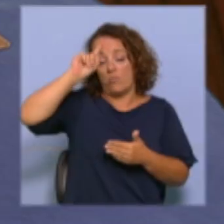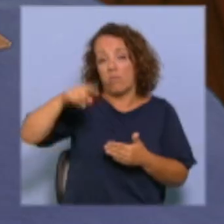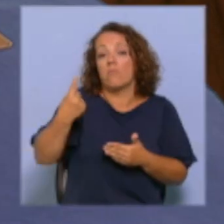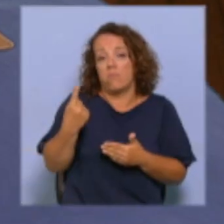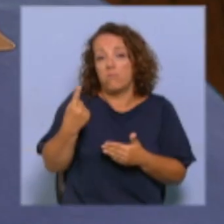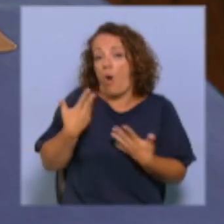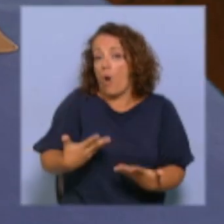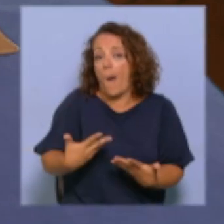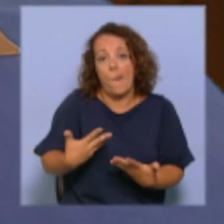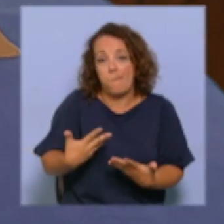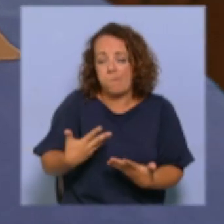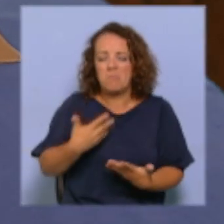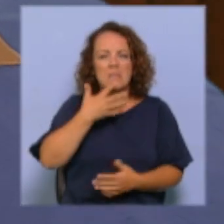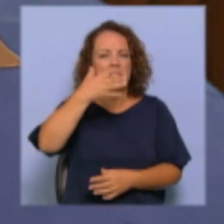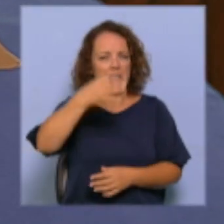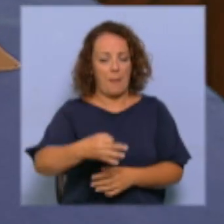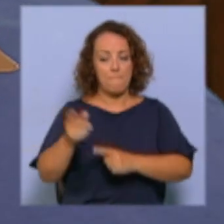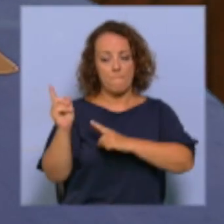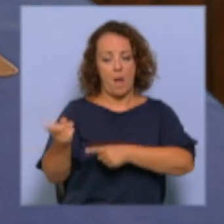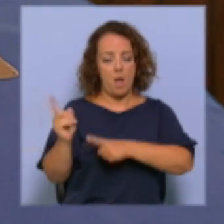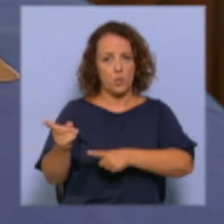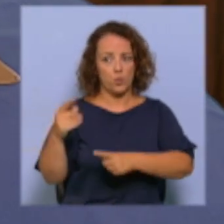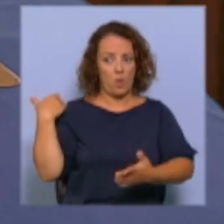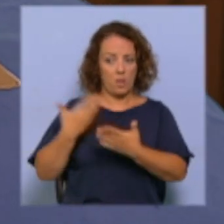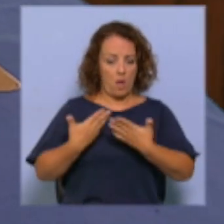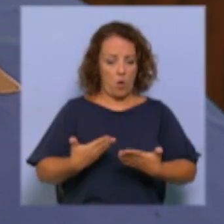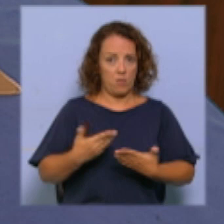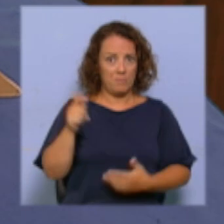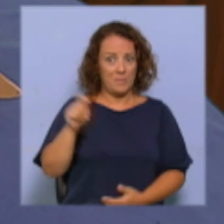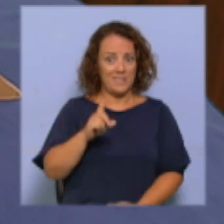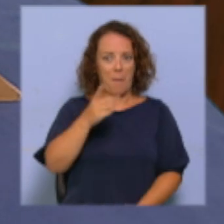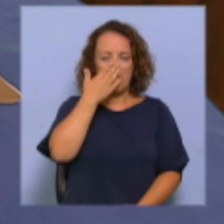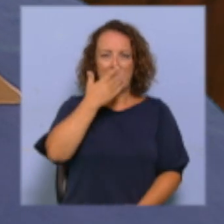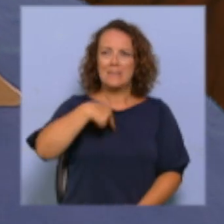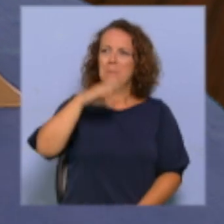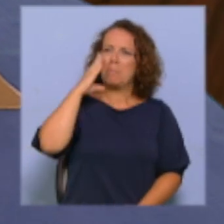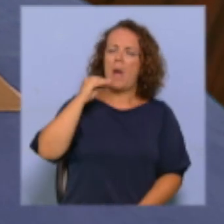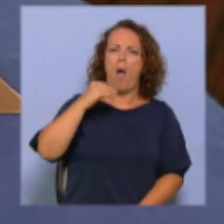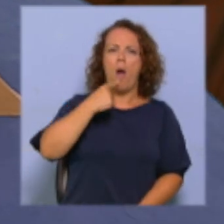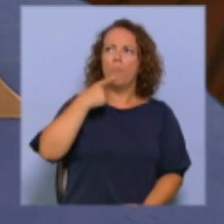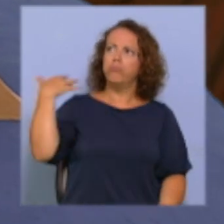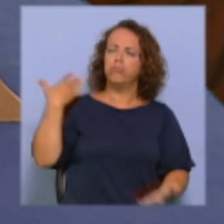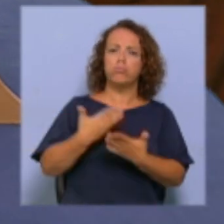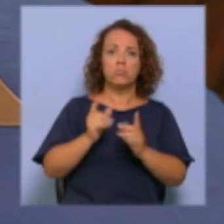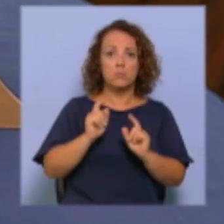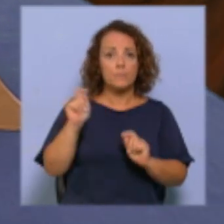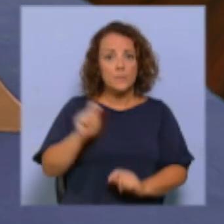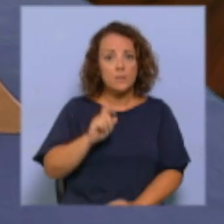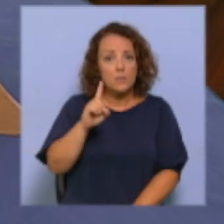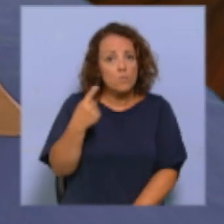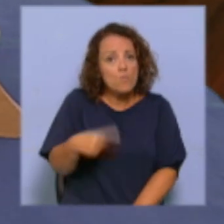seguramente estes meses, desde março até agora, e foram só 6 meses, da ideia que foi muito mais tempo, mas de facto foram só 6